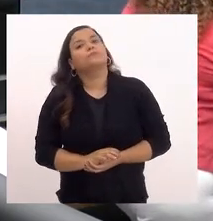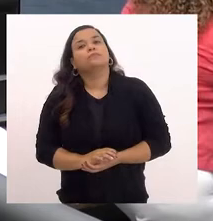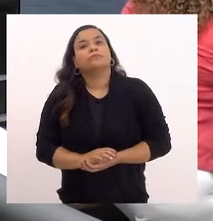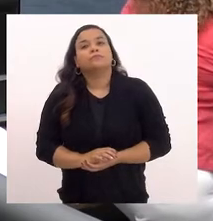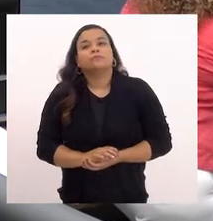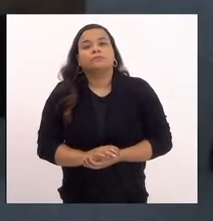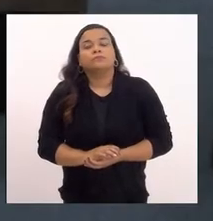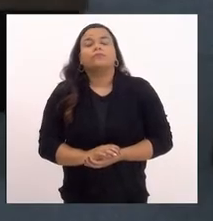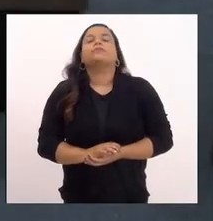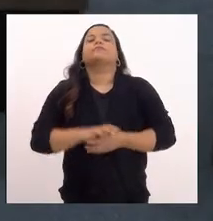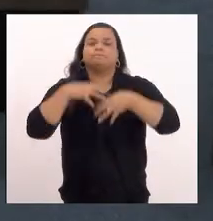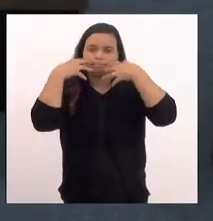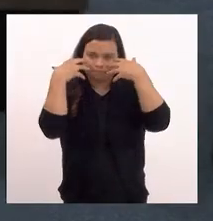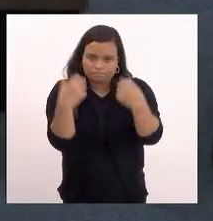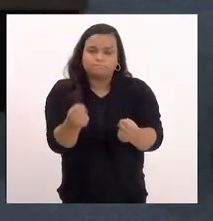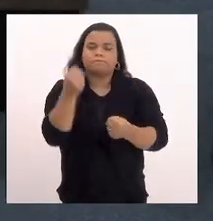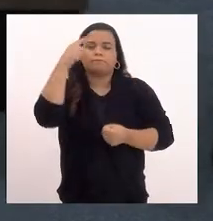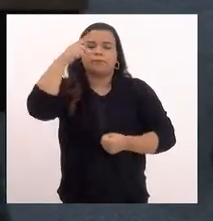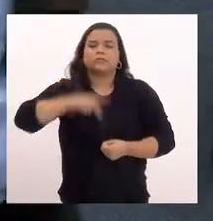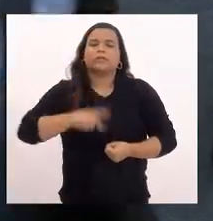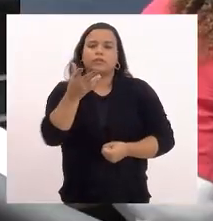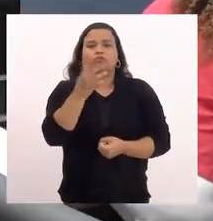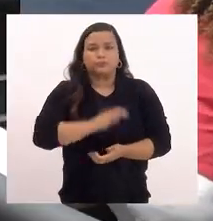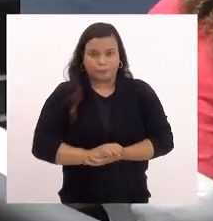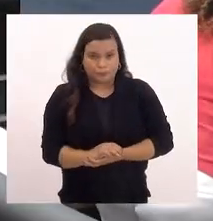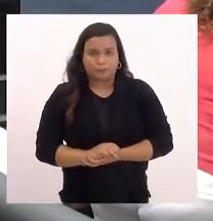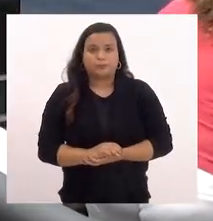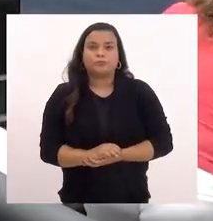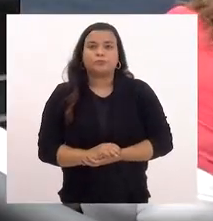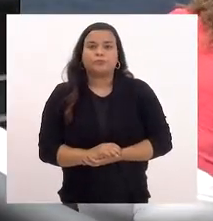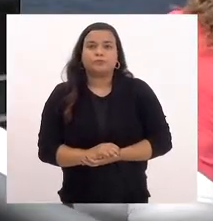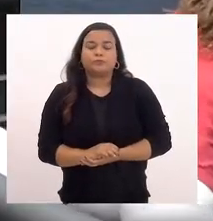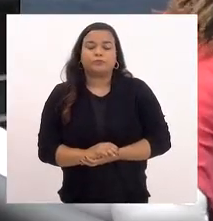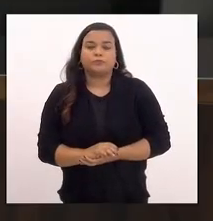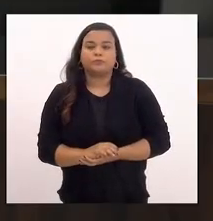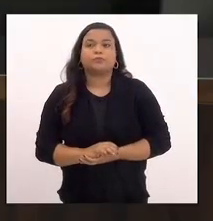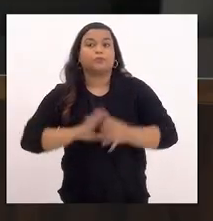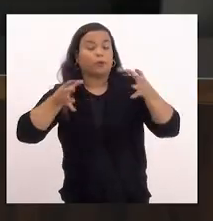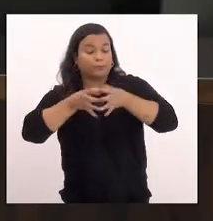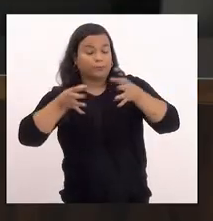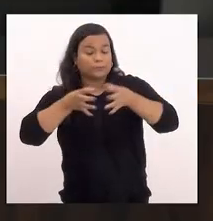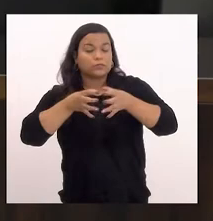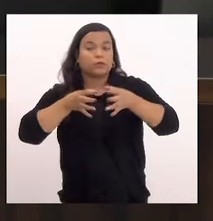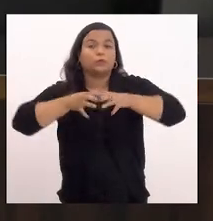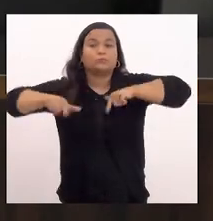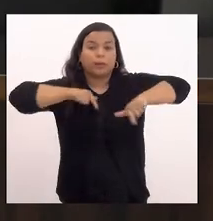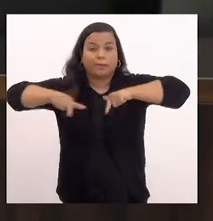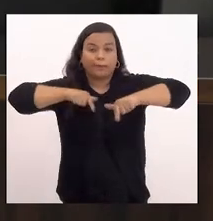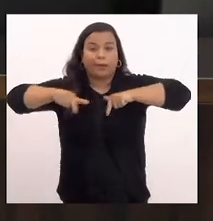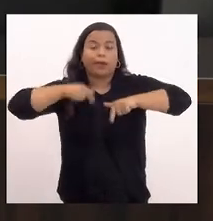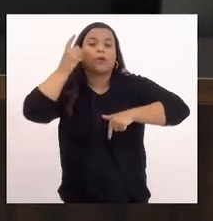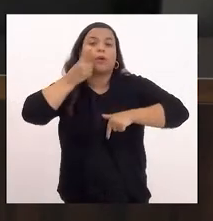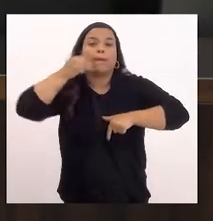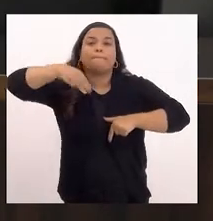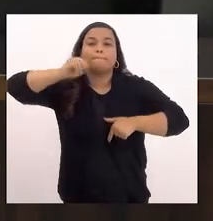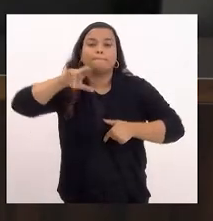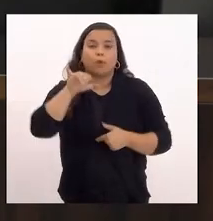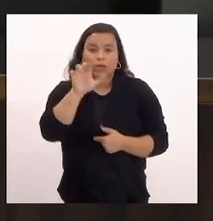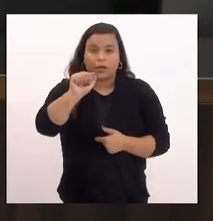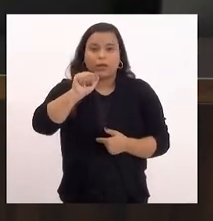parecer favorável, senhor presidente. Pela Comissão de Trabalho, deputada Mônica Francisco.